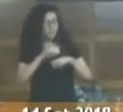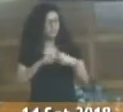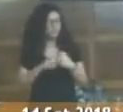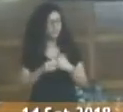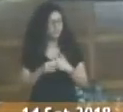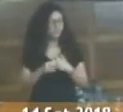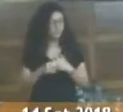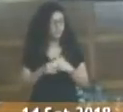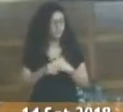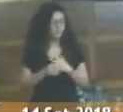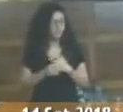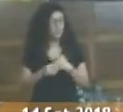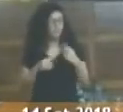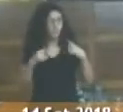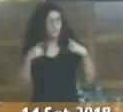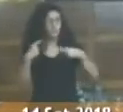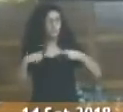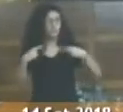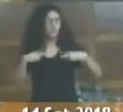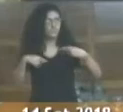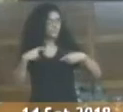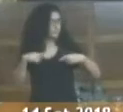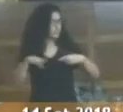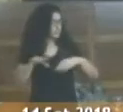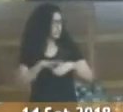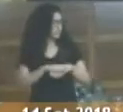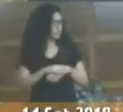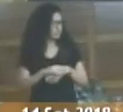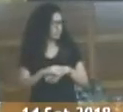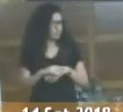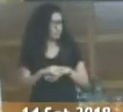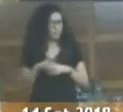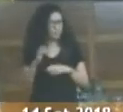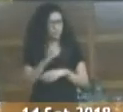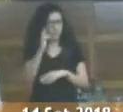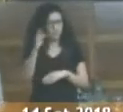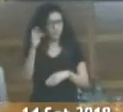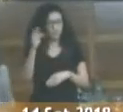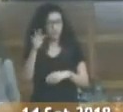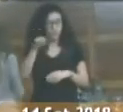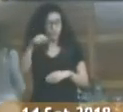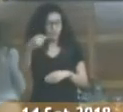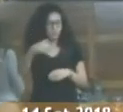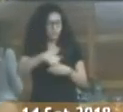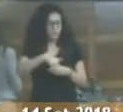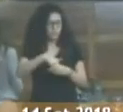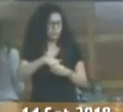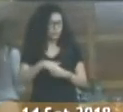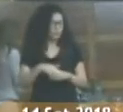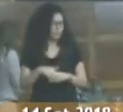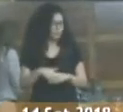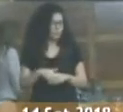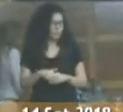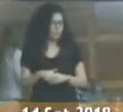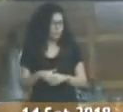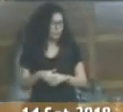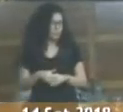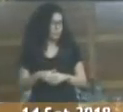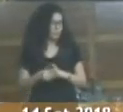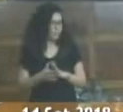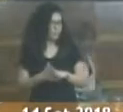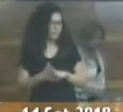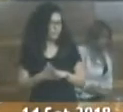aqui conosco discutindo um problema para além de eleição. Tá, ok? Então, dizer isso, Vitória,